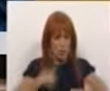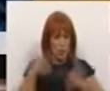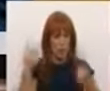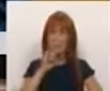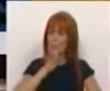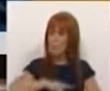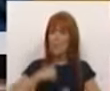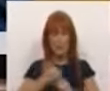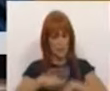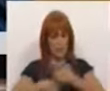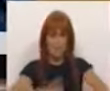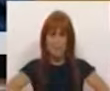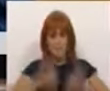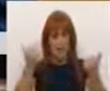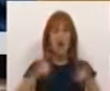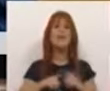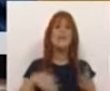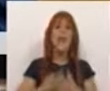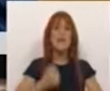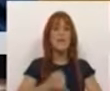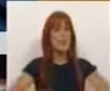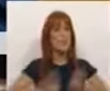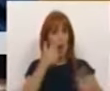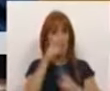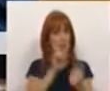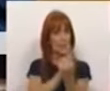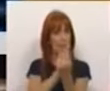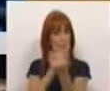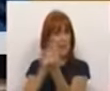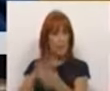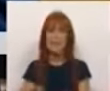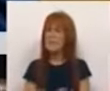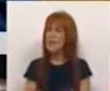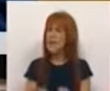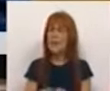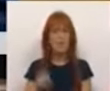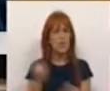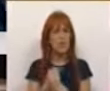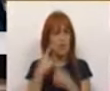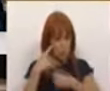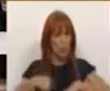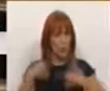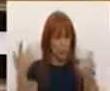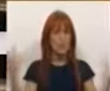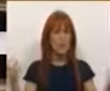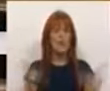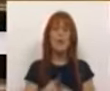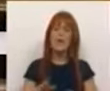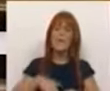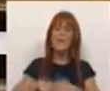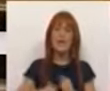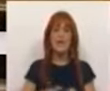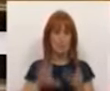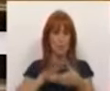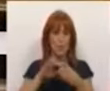públicos possam funcionar melhor e prestar melhor serviço aos utentes. O mesmo acontece com o serviço público que é prestado